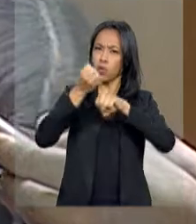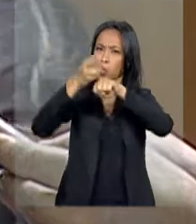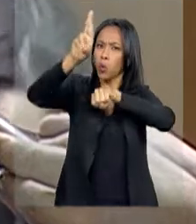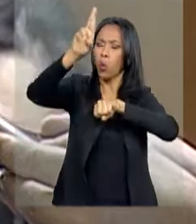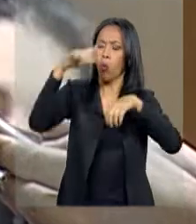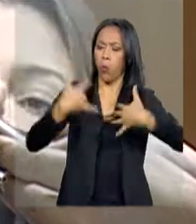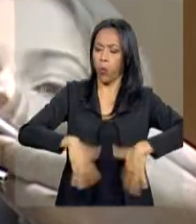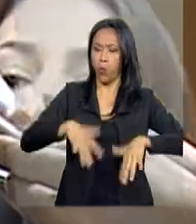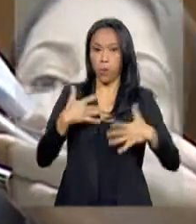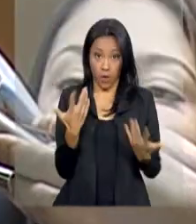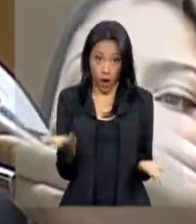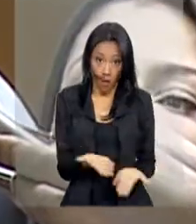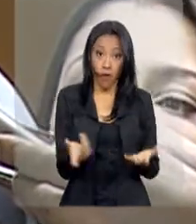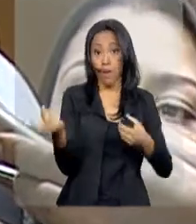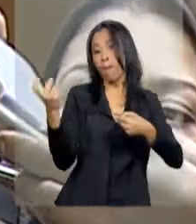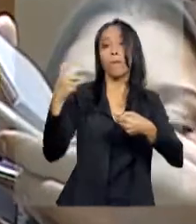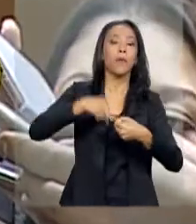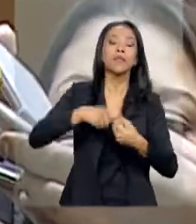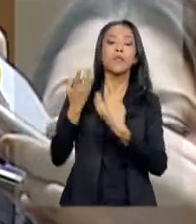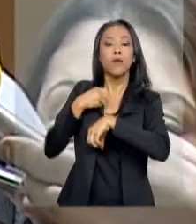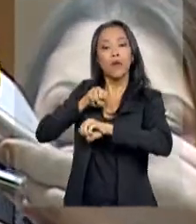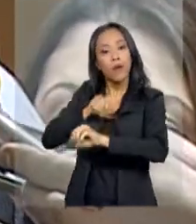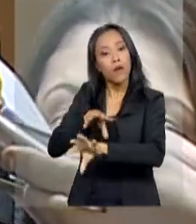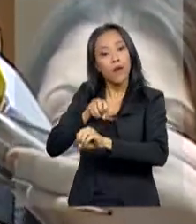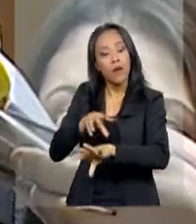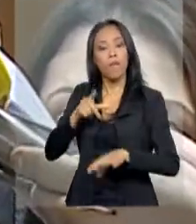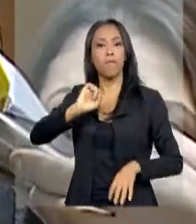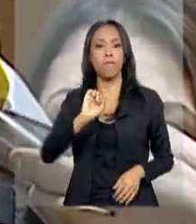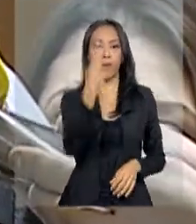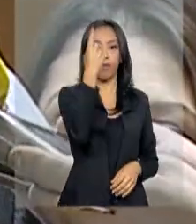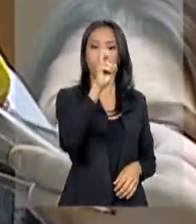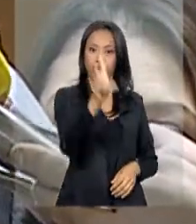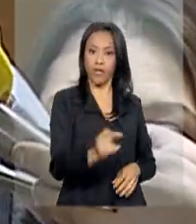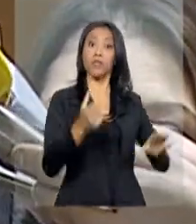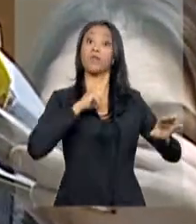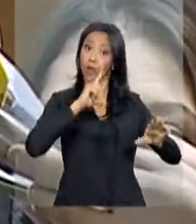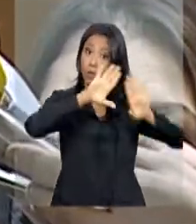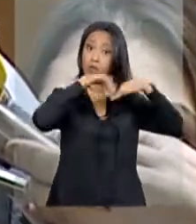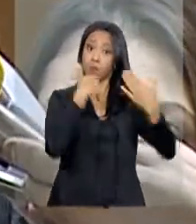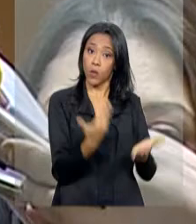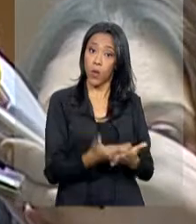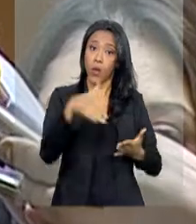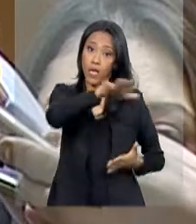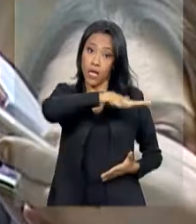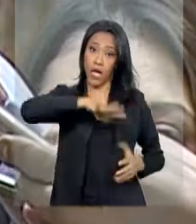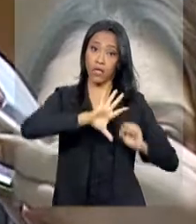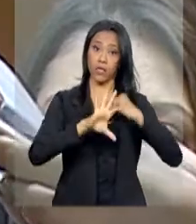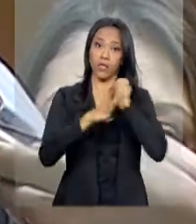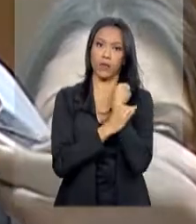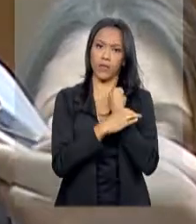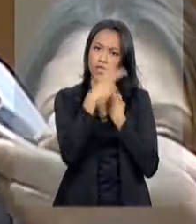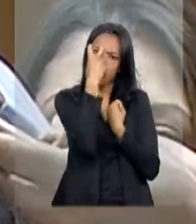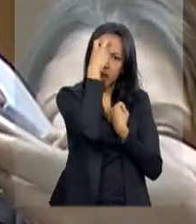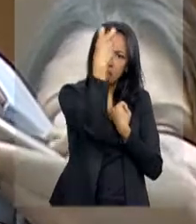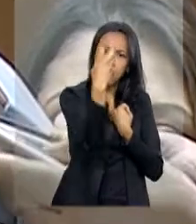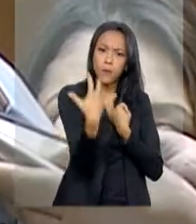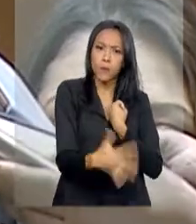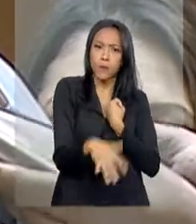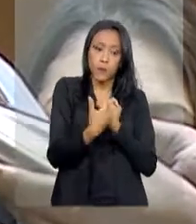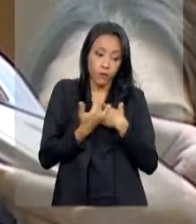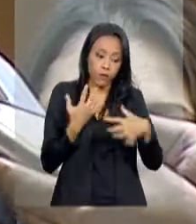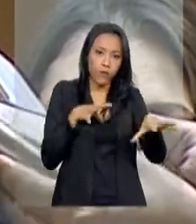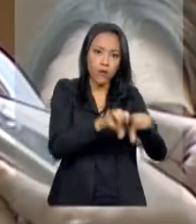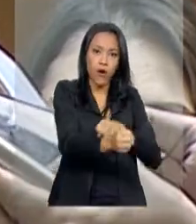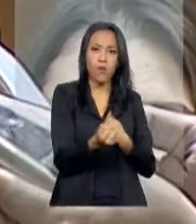pois bem com essa parceria com o mec nós vamos ter pela primeira vez uma escola nacional de segurança pública inteligência para formar